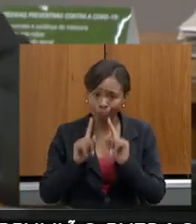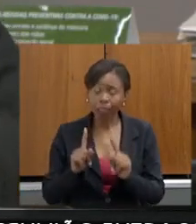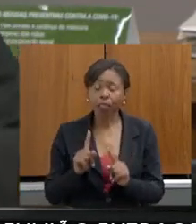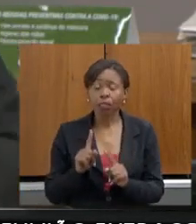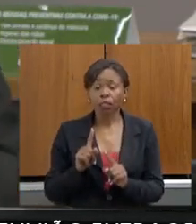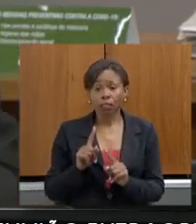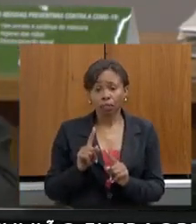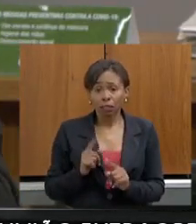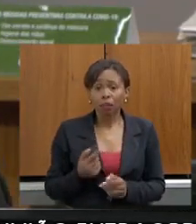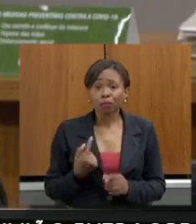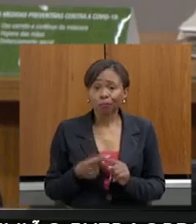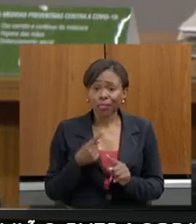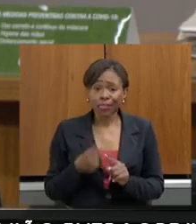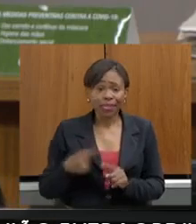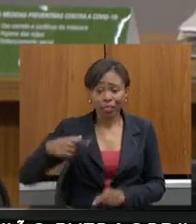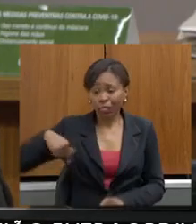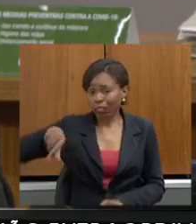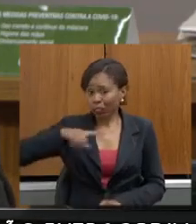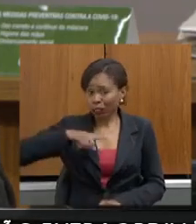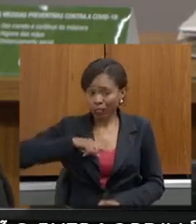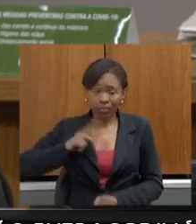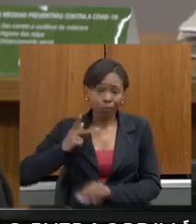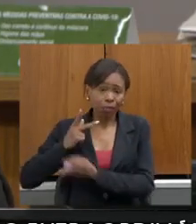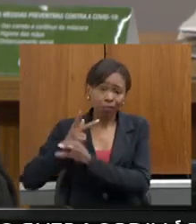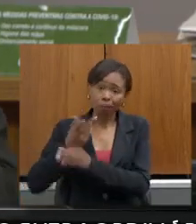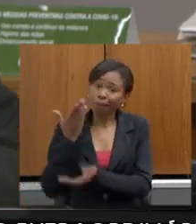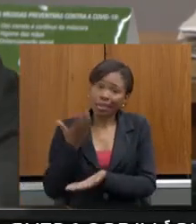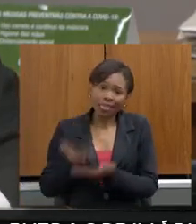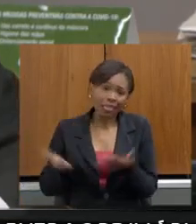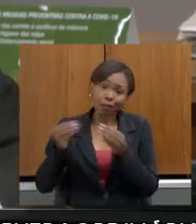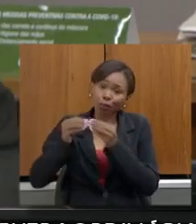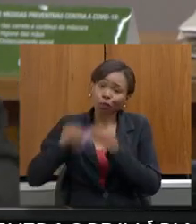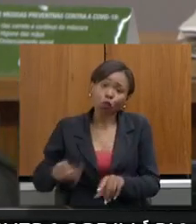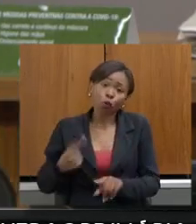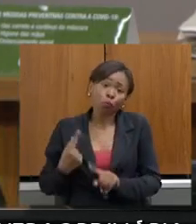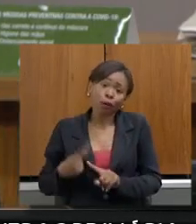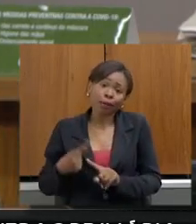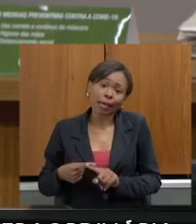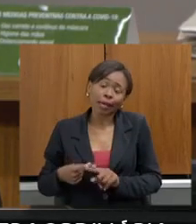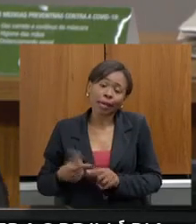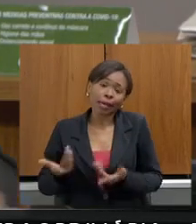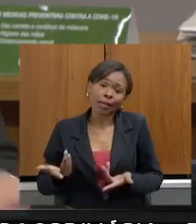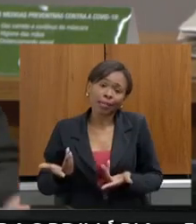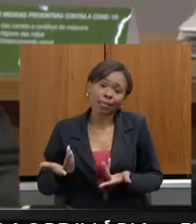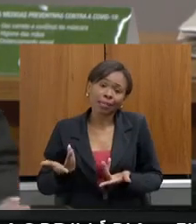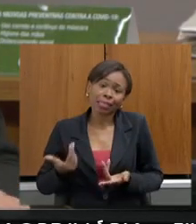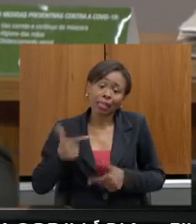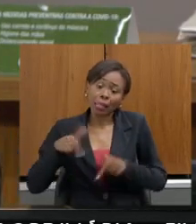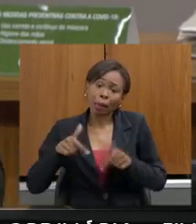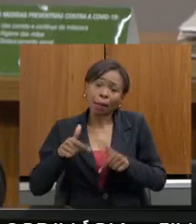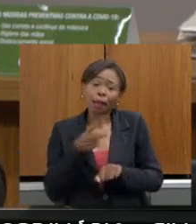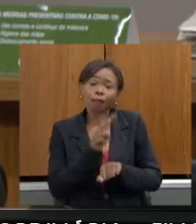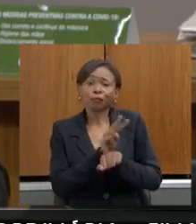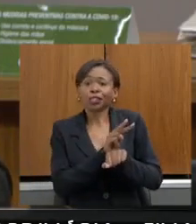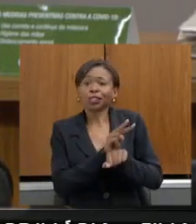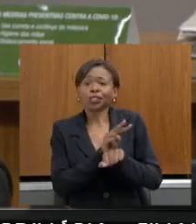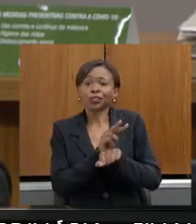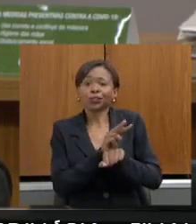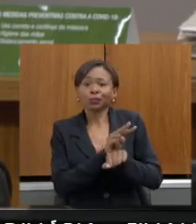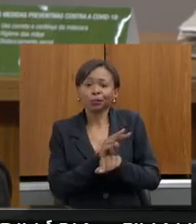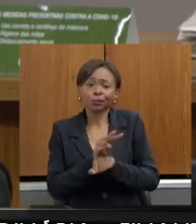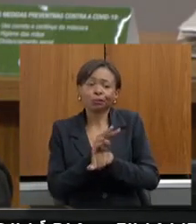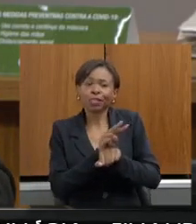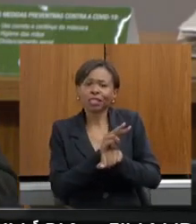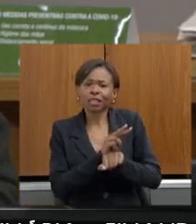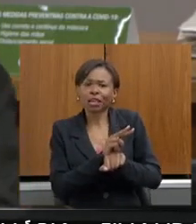nós perdemos com a guarda de presos Exatamente isso só para que vocês percebam o